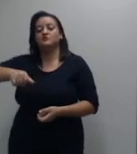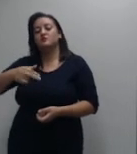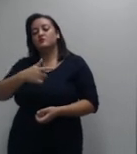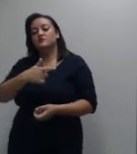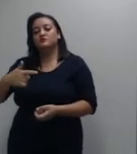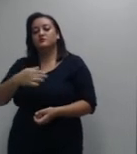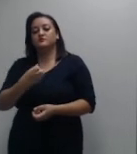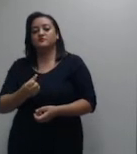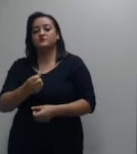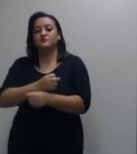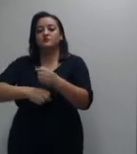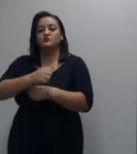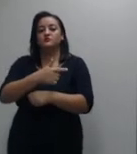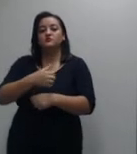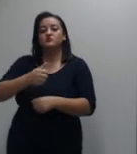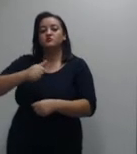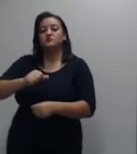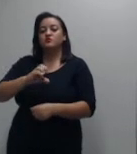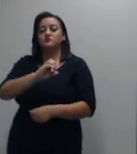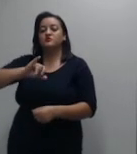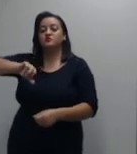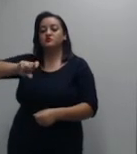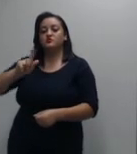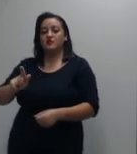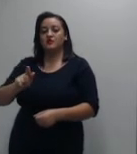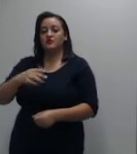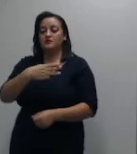226/2002 CTG 389/99